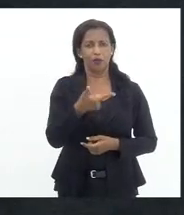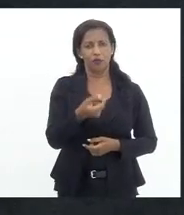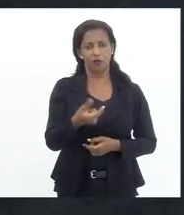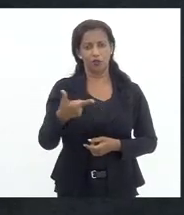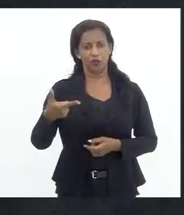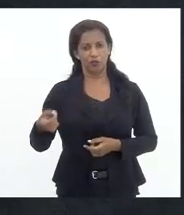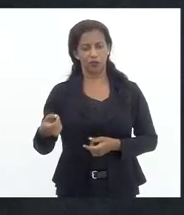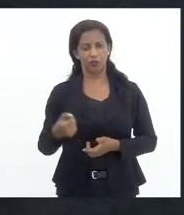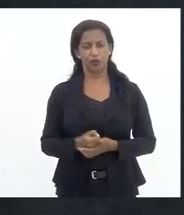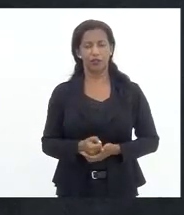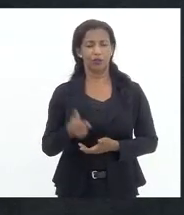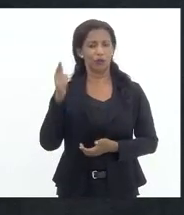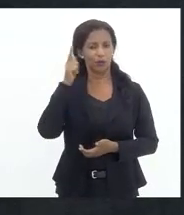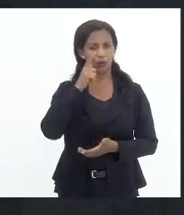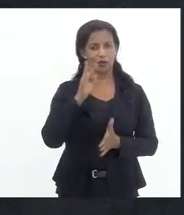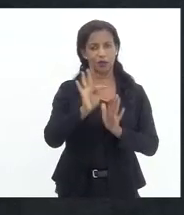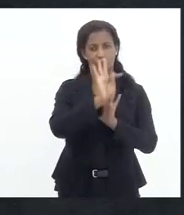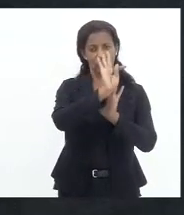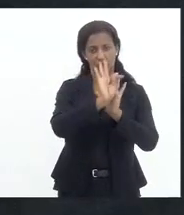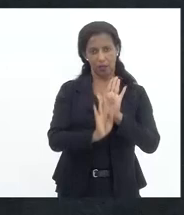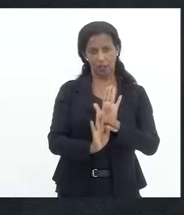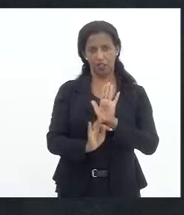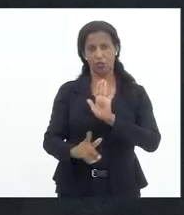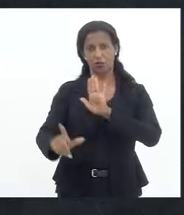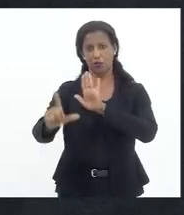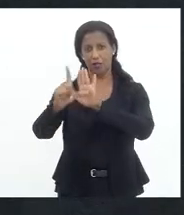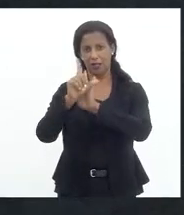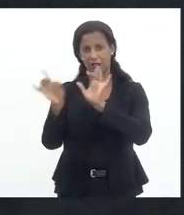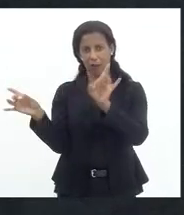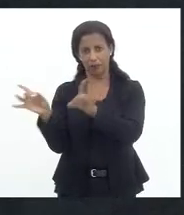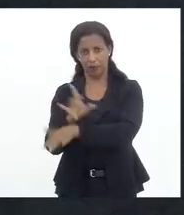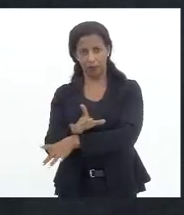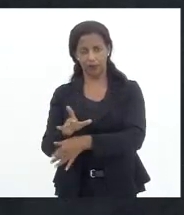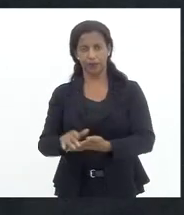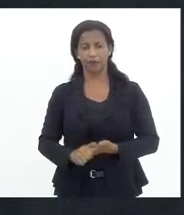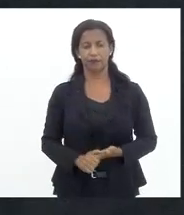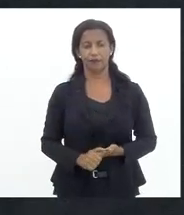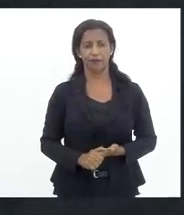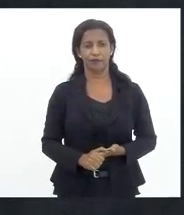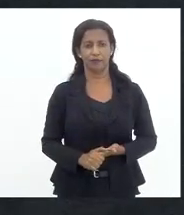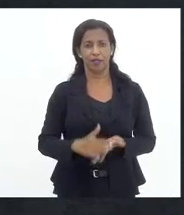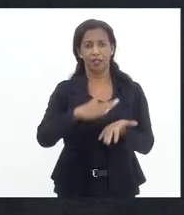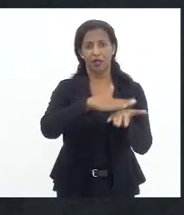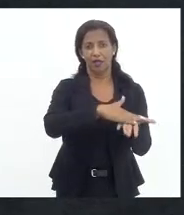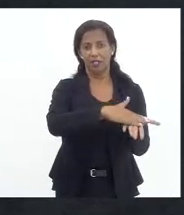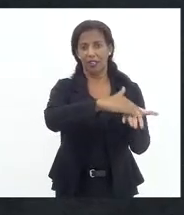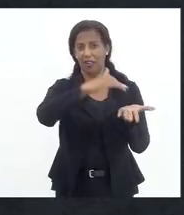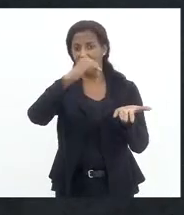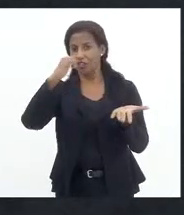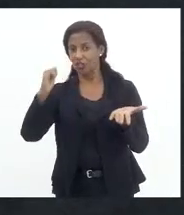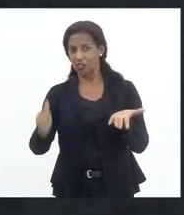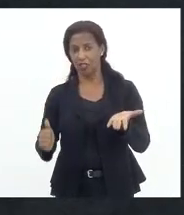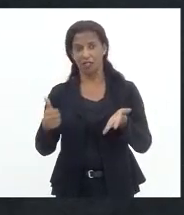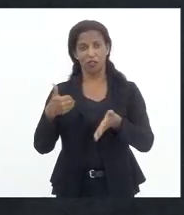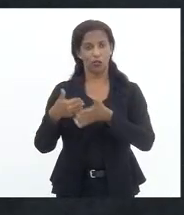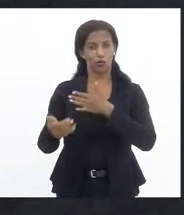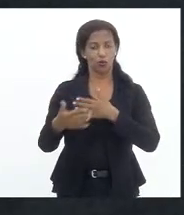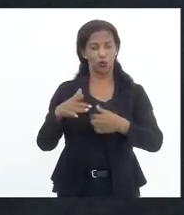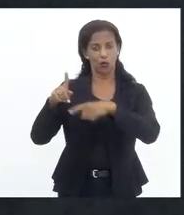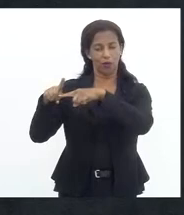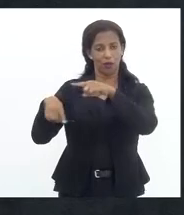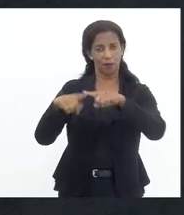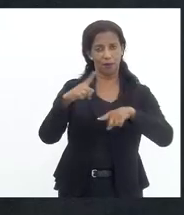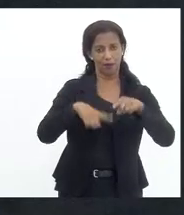decidiu e colocou no texto da lei já sancionada que a retirada de qualquer produto